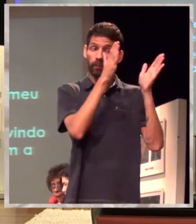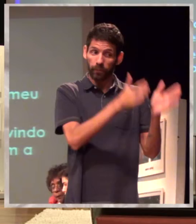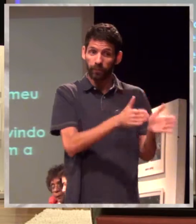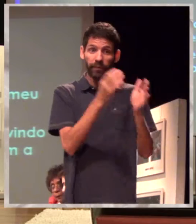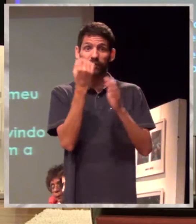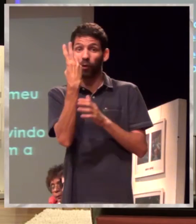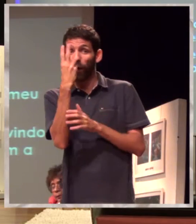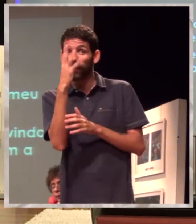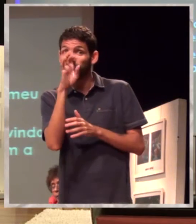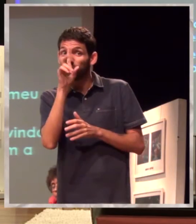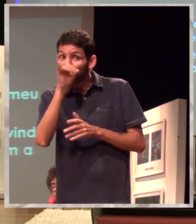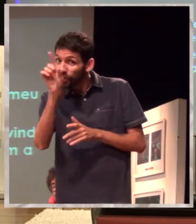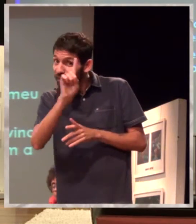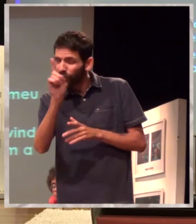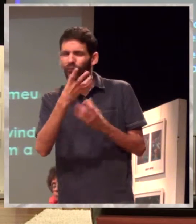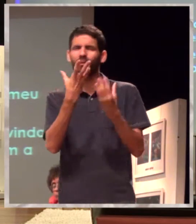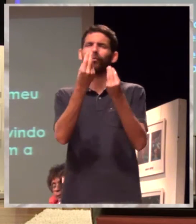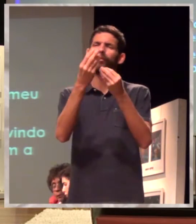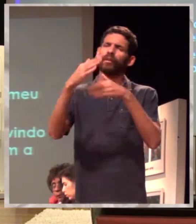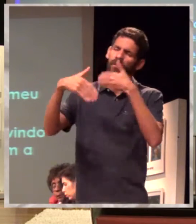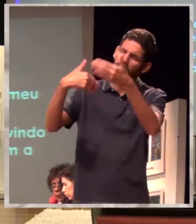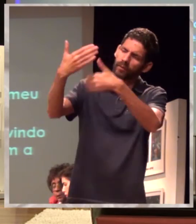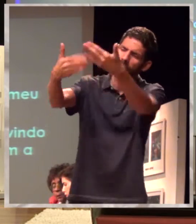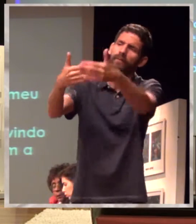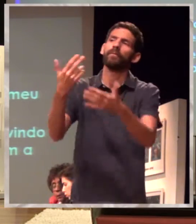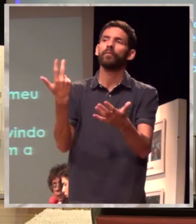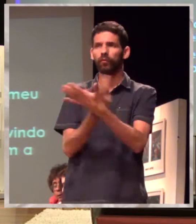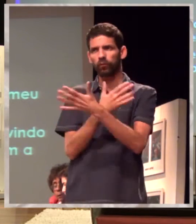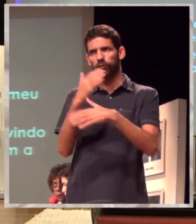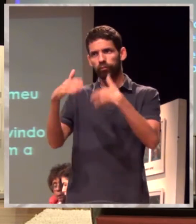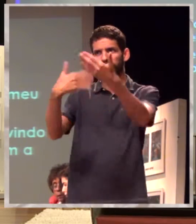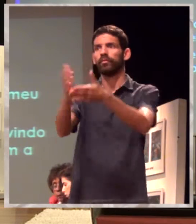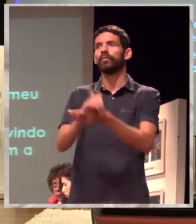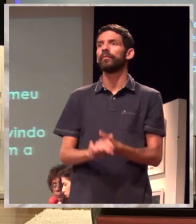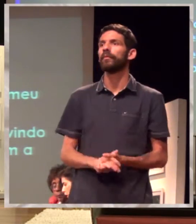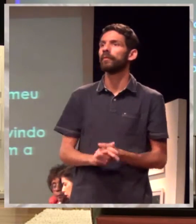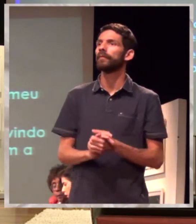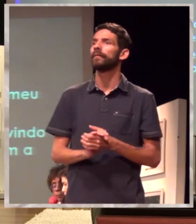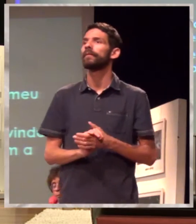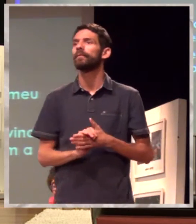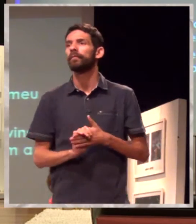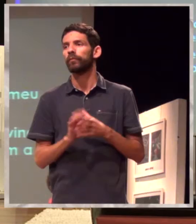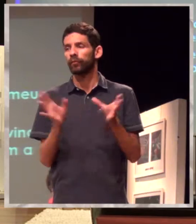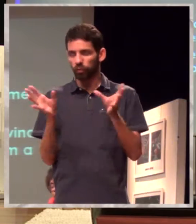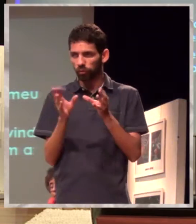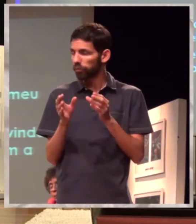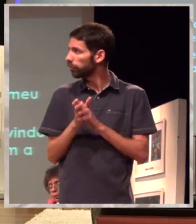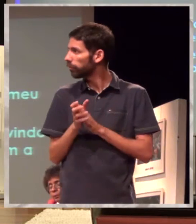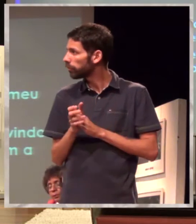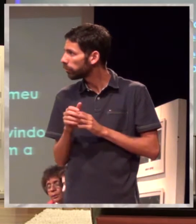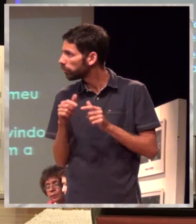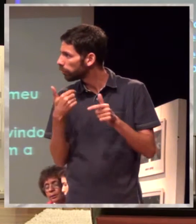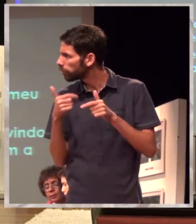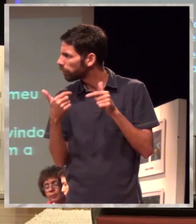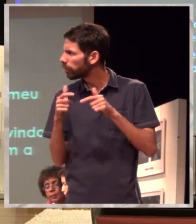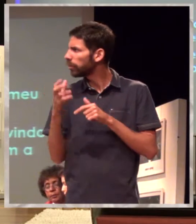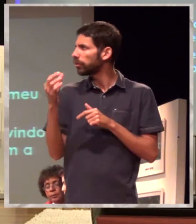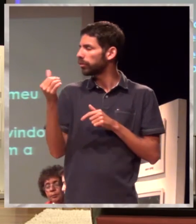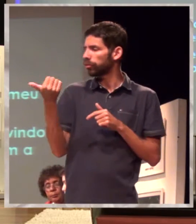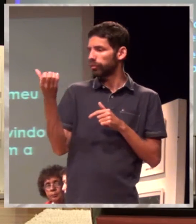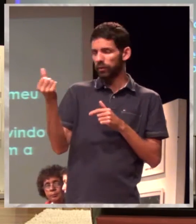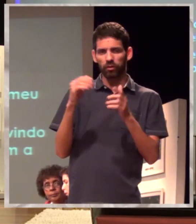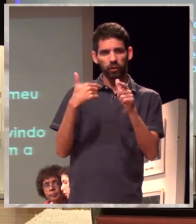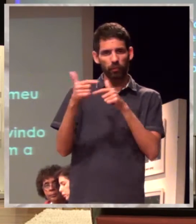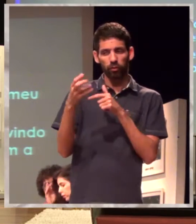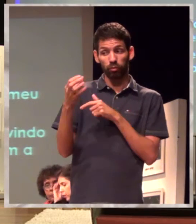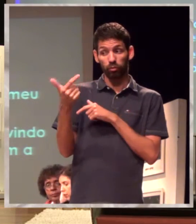mas não foram 4 dias só, não. Foi um processo longo esse de a gente estar juntos, né, trabalhando desde